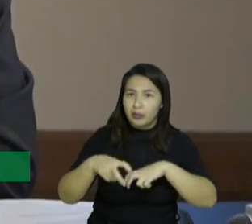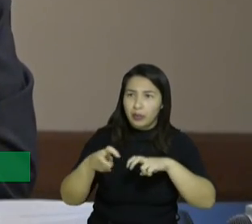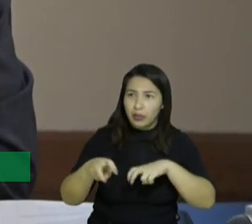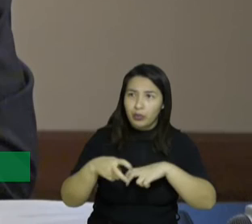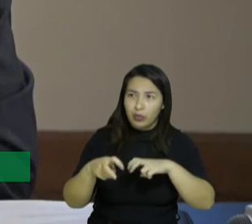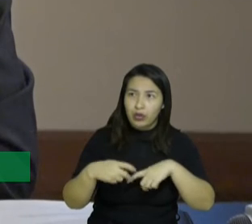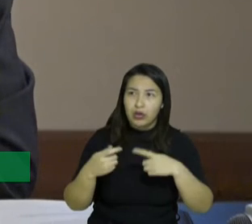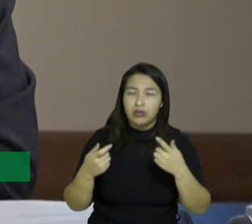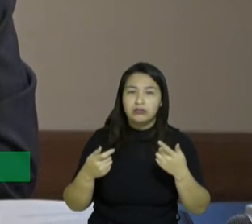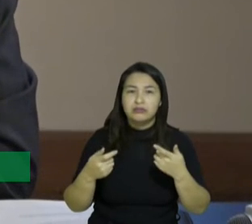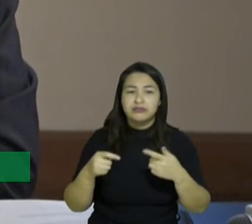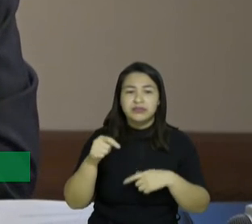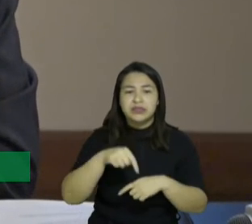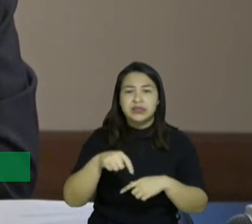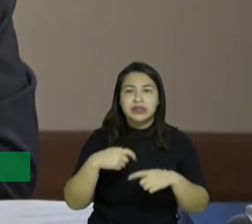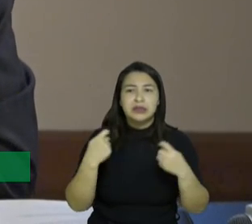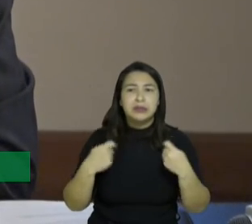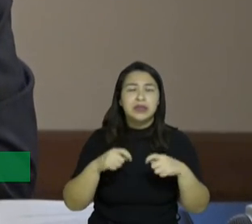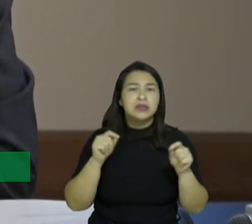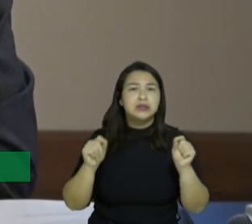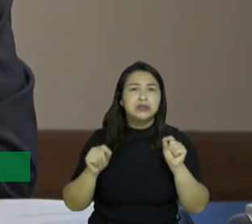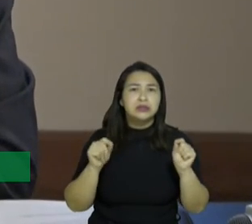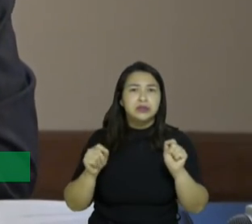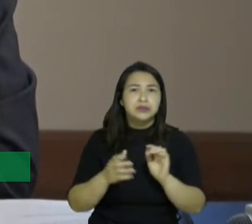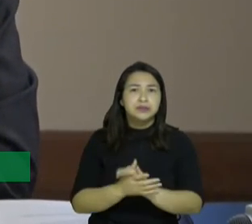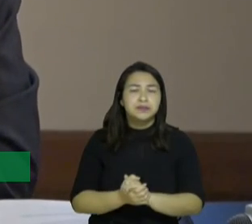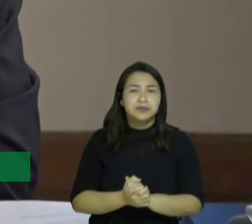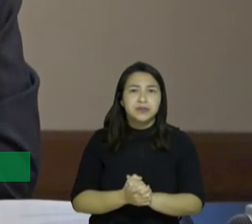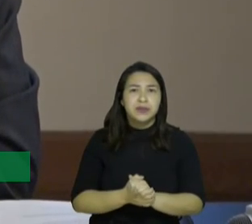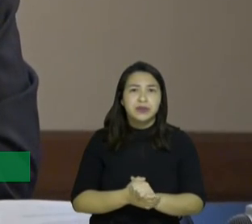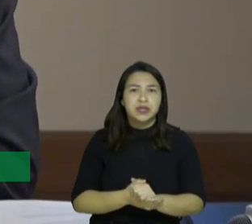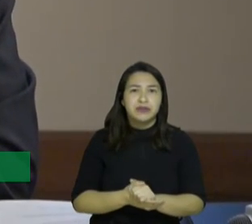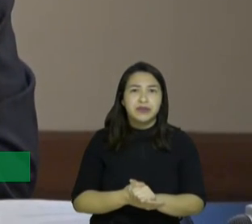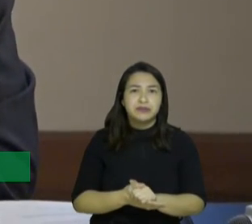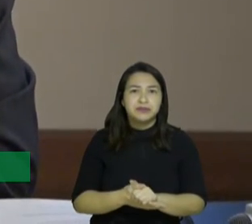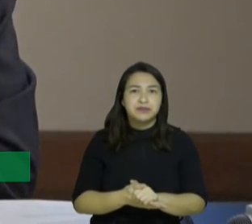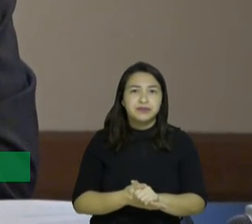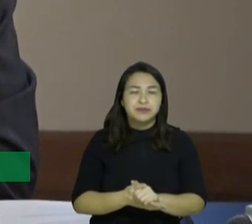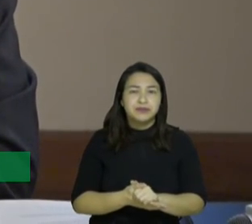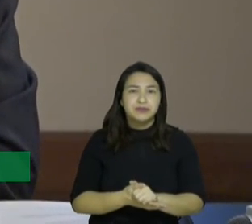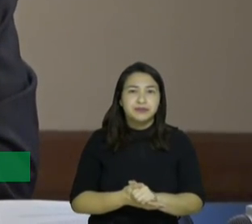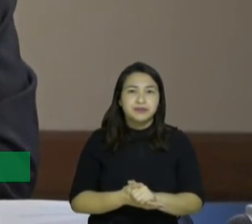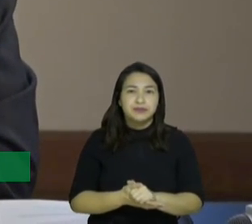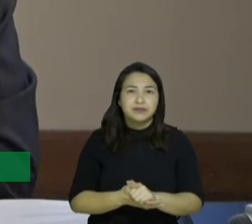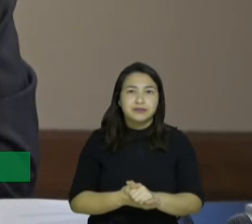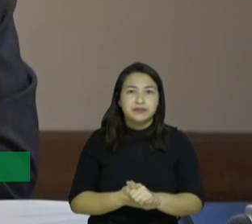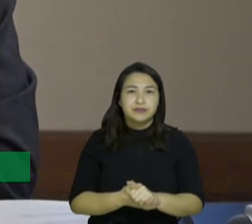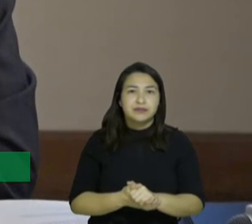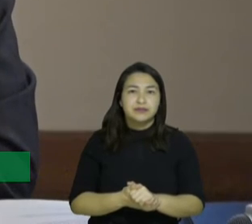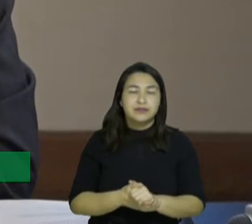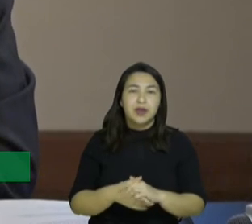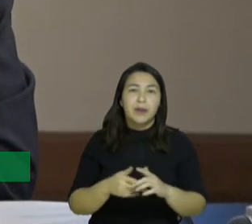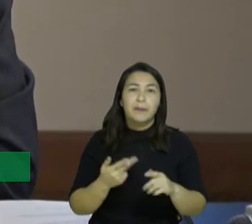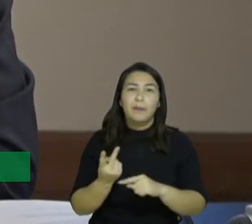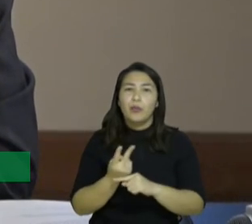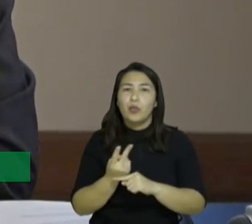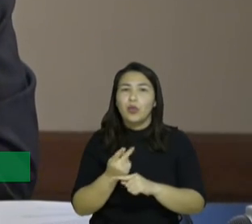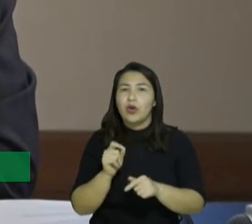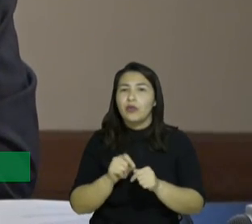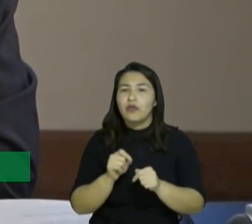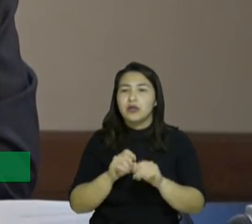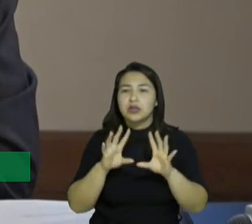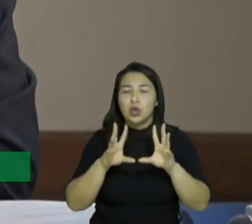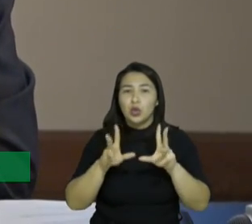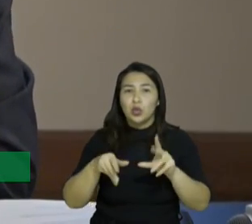necessidades atuais por exemplo nós procuramos energias renováveis nós procuramos fazer tudo